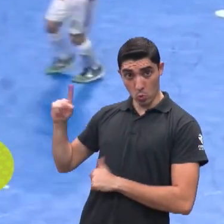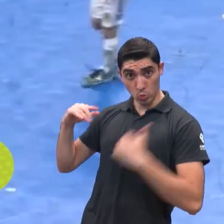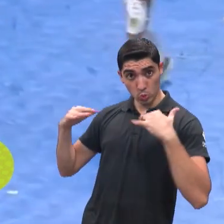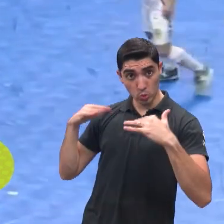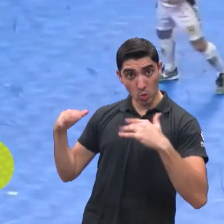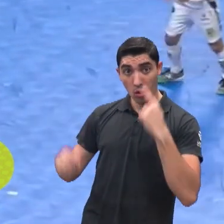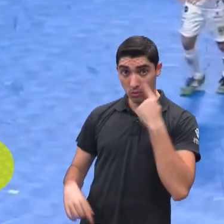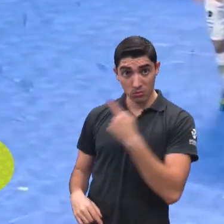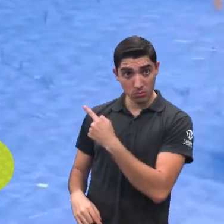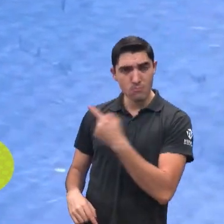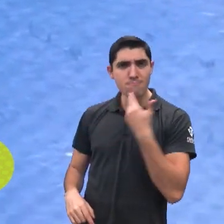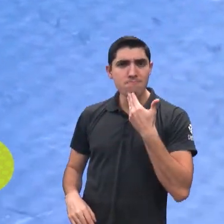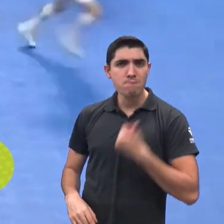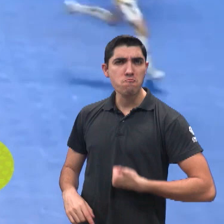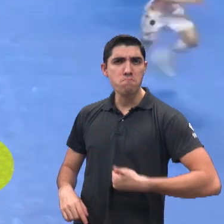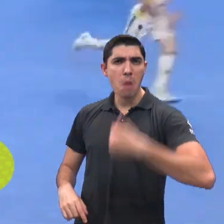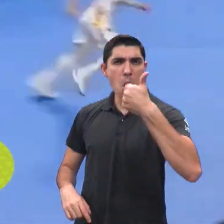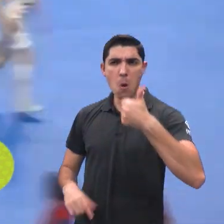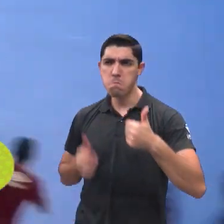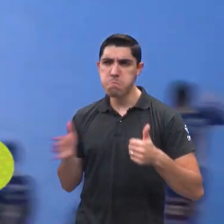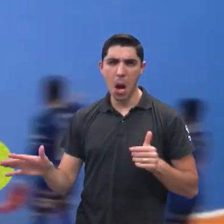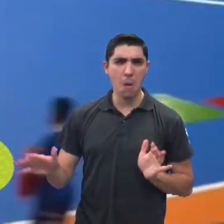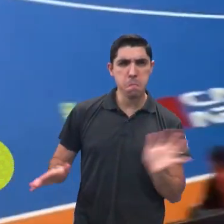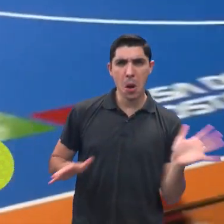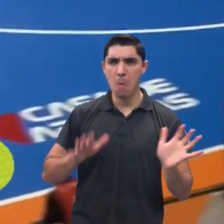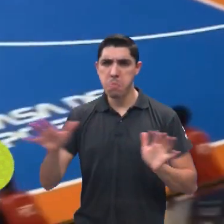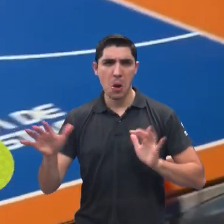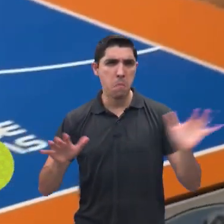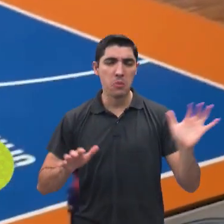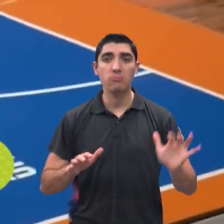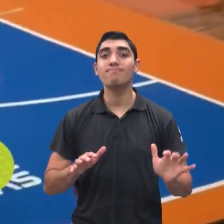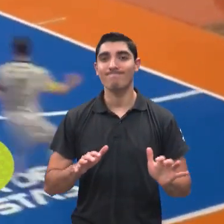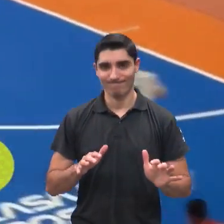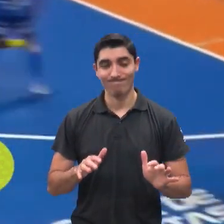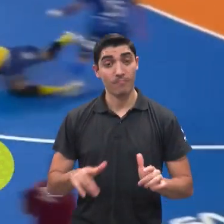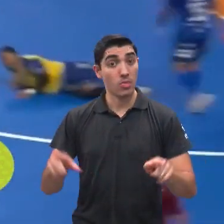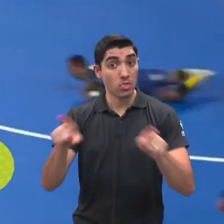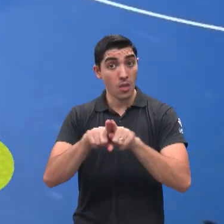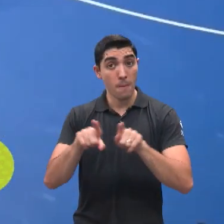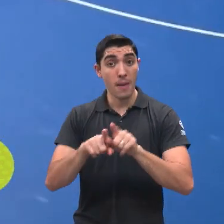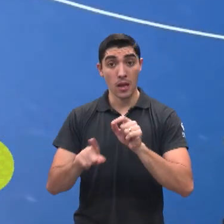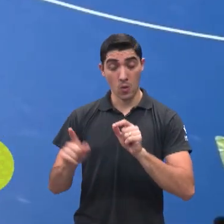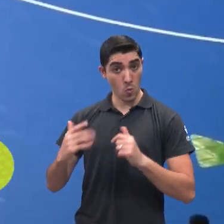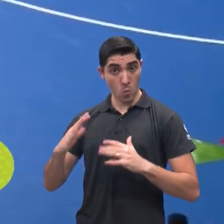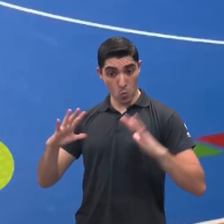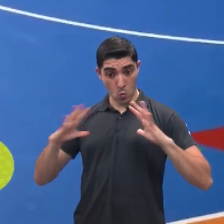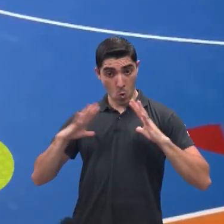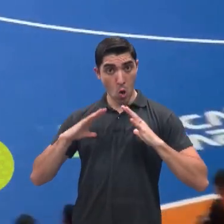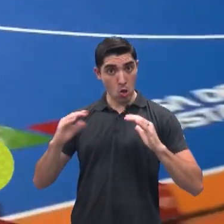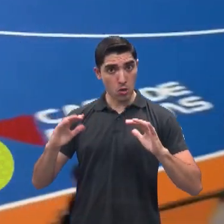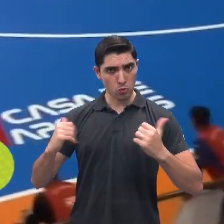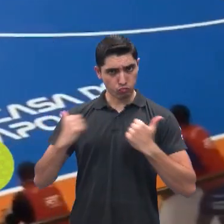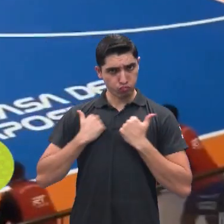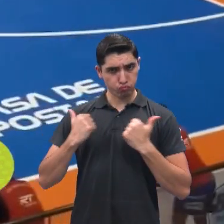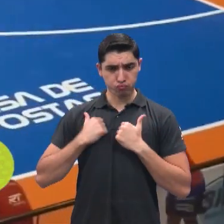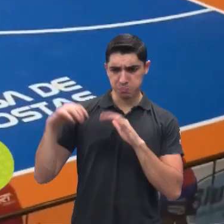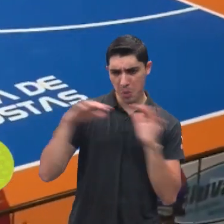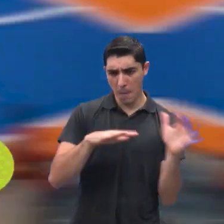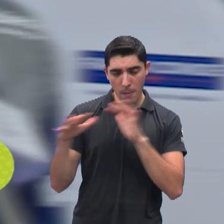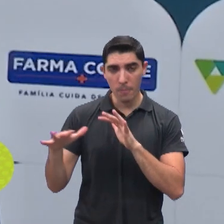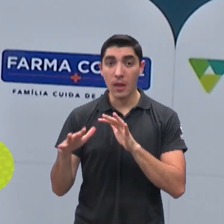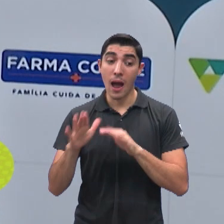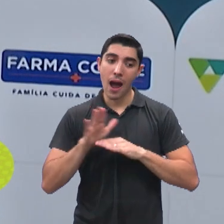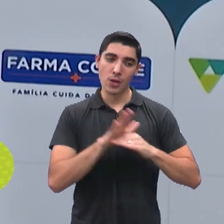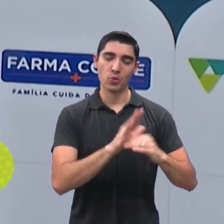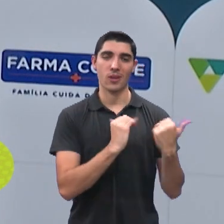foi eleito o melhor em quadra. E de certa forma, a segurança lá atrás é um alívio ao setor ofensivo.